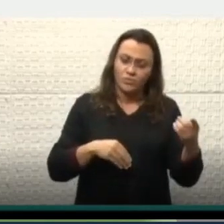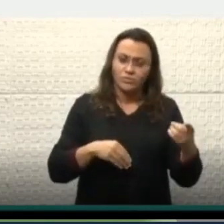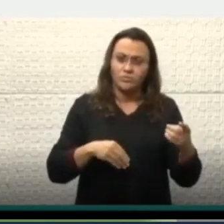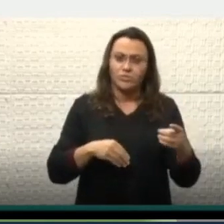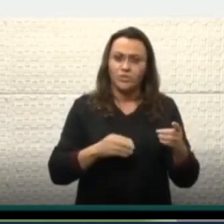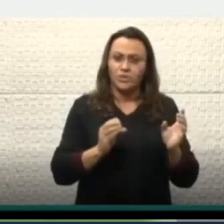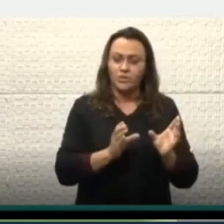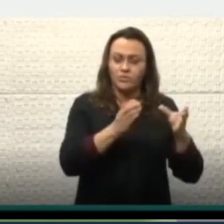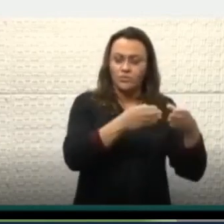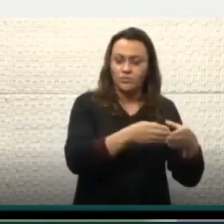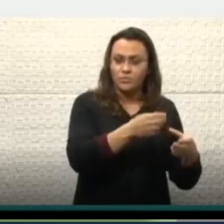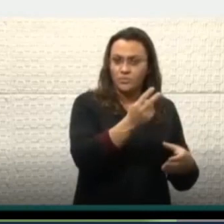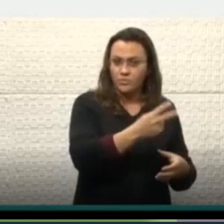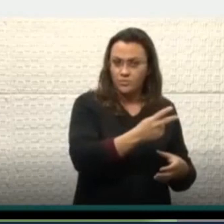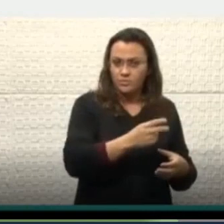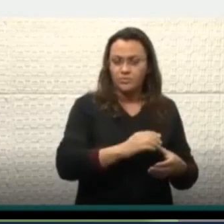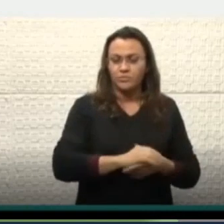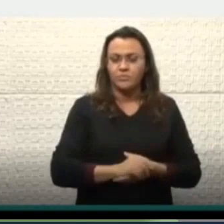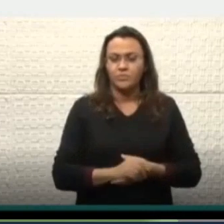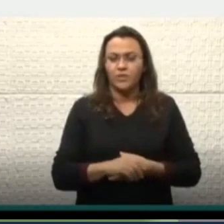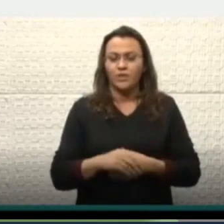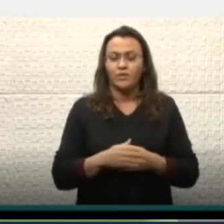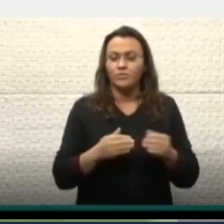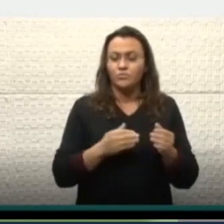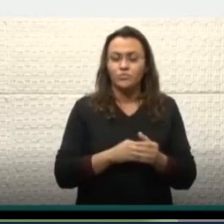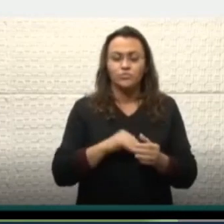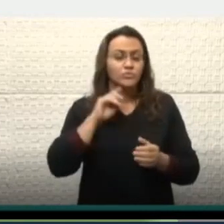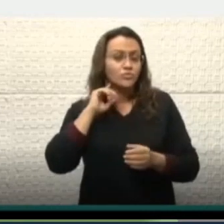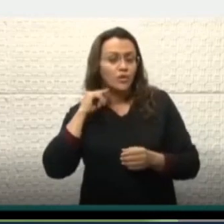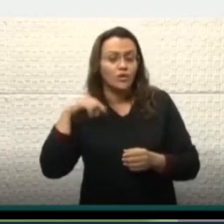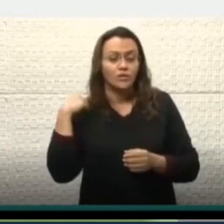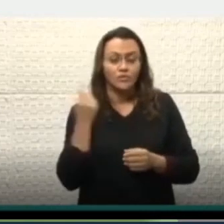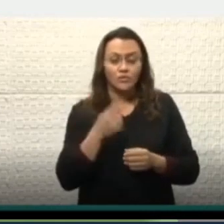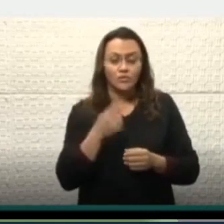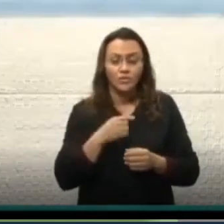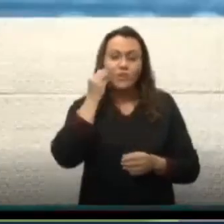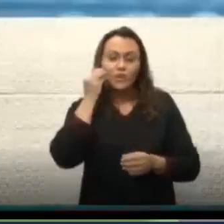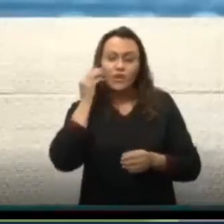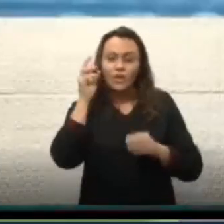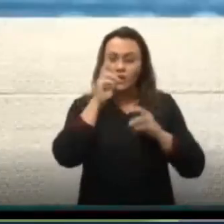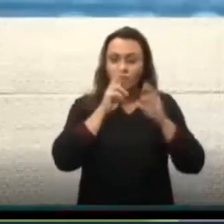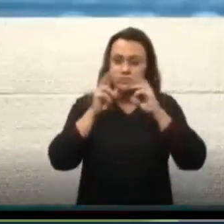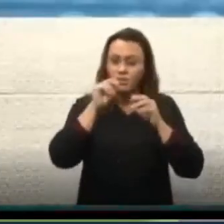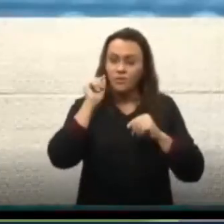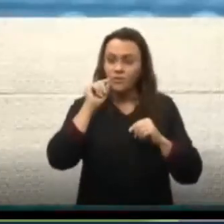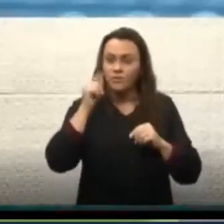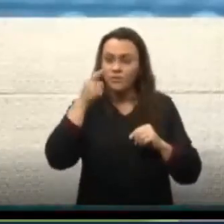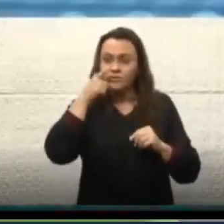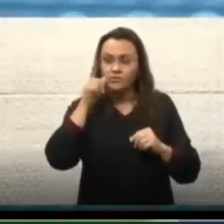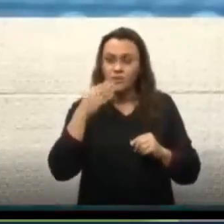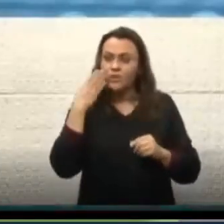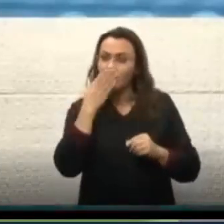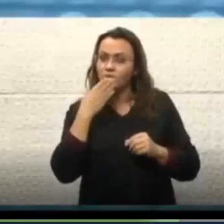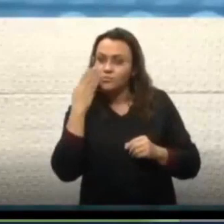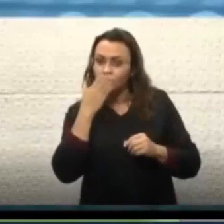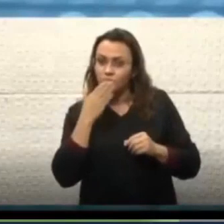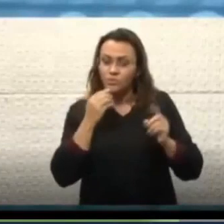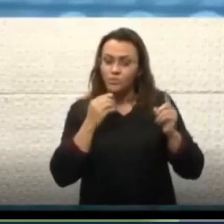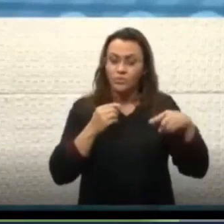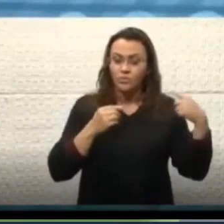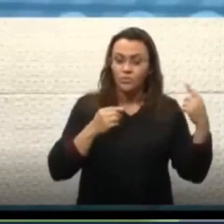Então, essas sujidades é o que nós vamos tentar observar. Então, o que será que nós encontramos no açúcar e